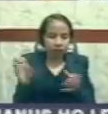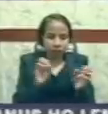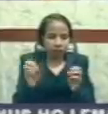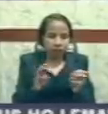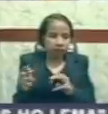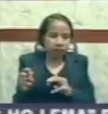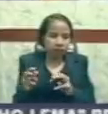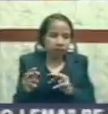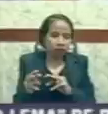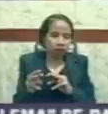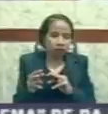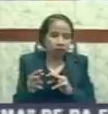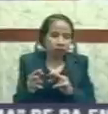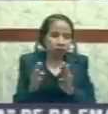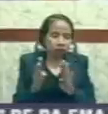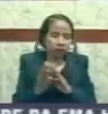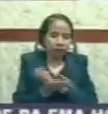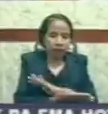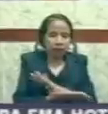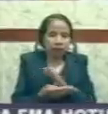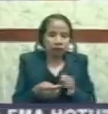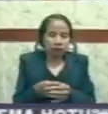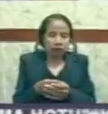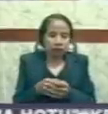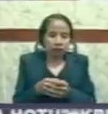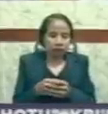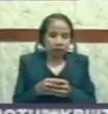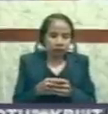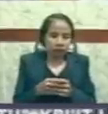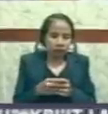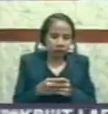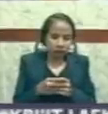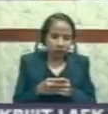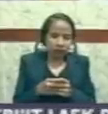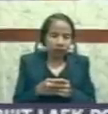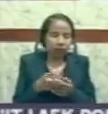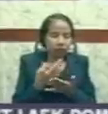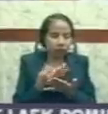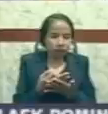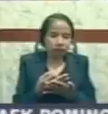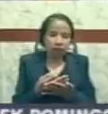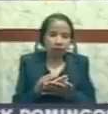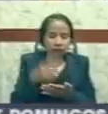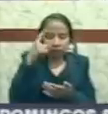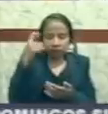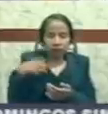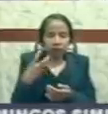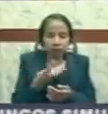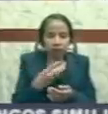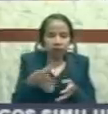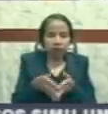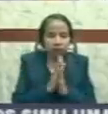e da tamba, e tá dentro de período de tal orçamento, nem se cobra as receitas, não se nem o fundo ser nem. A tamba nem a